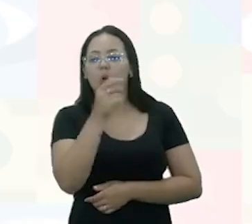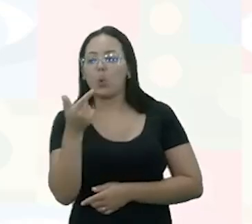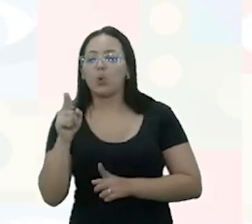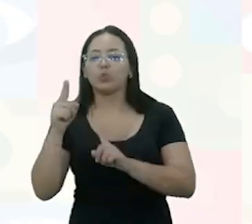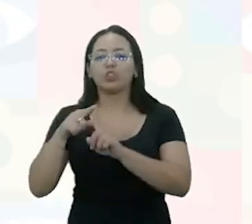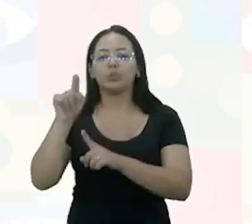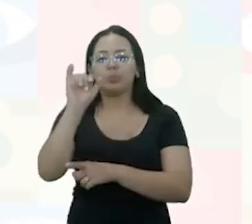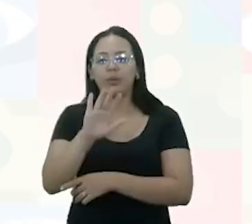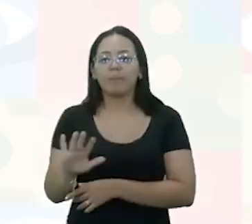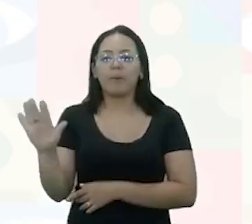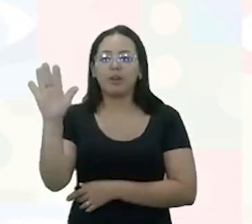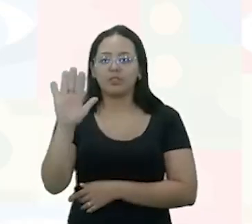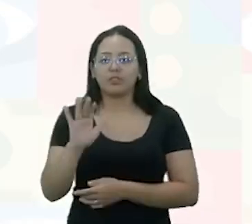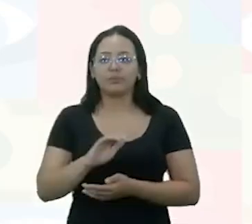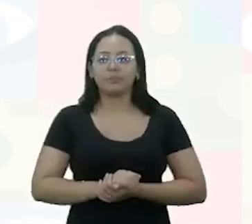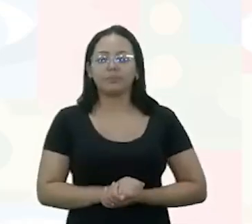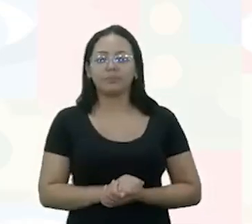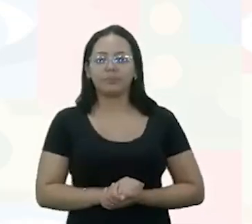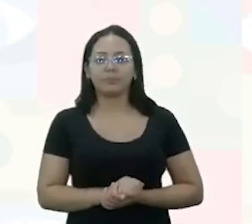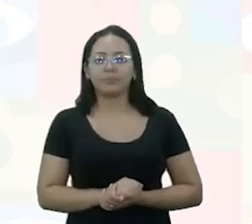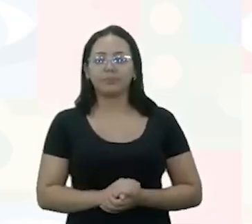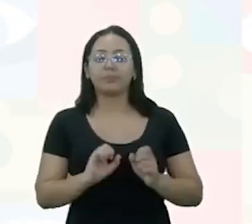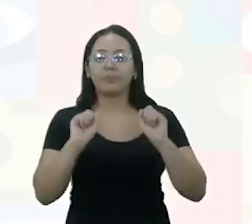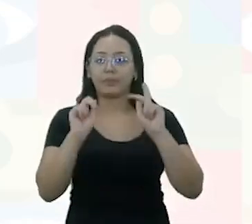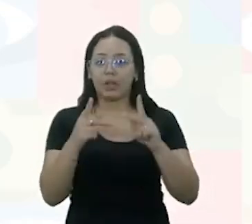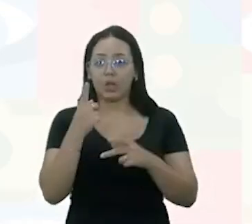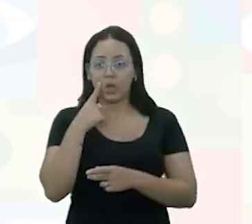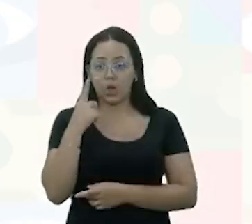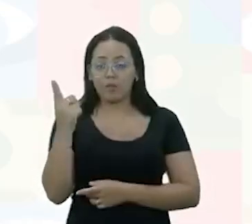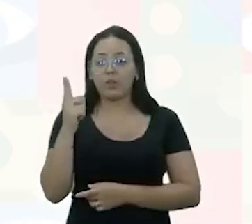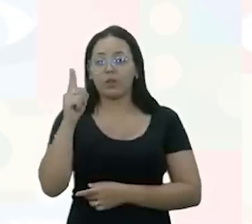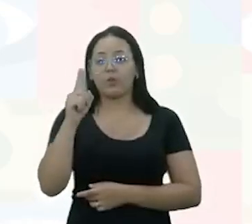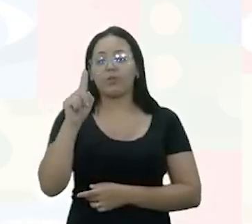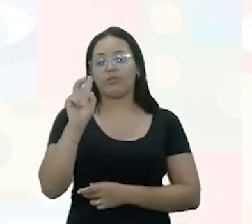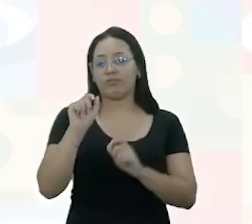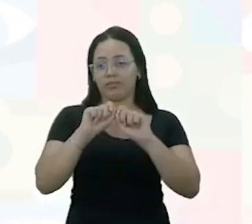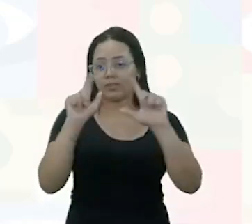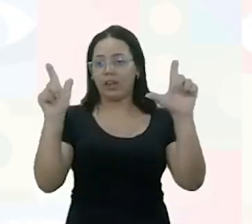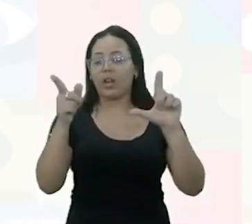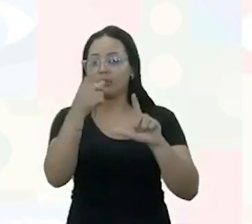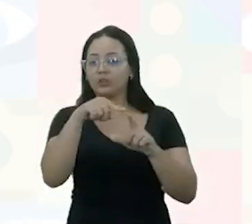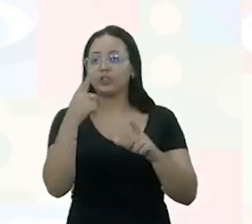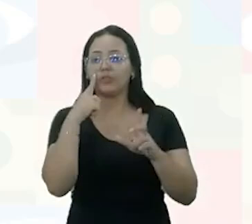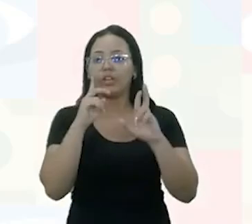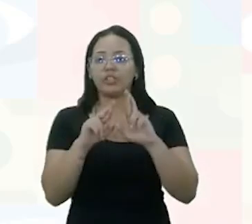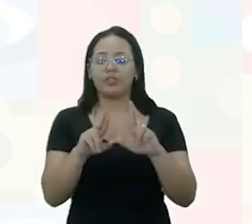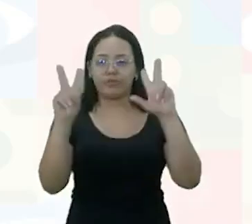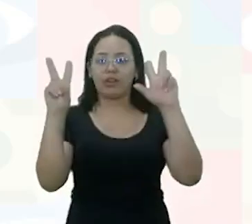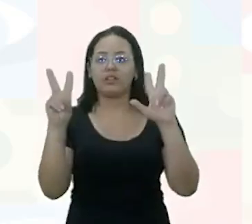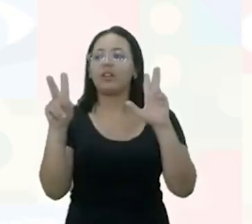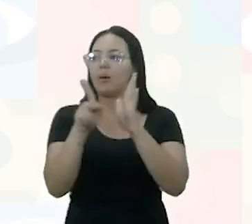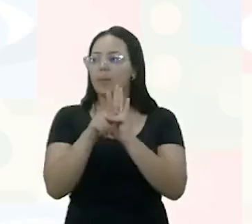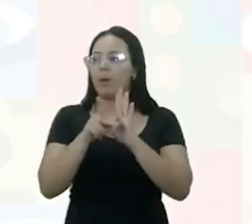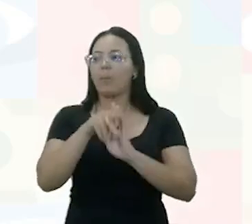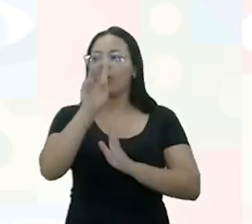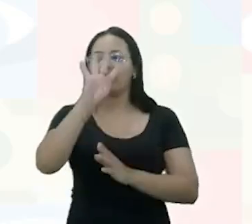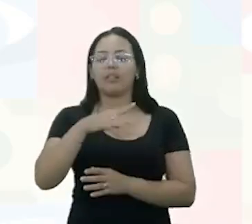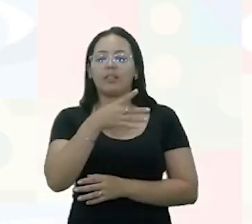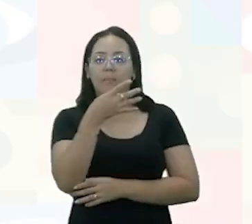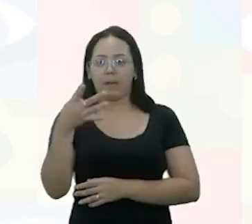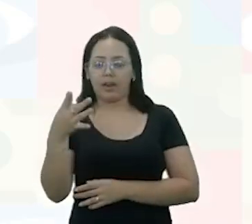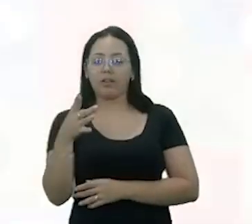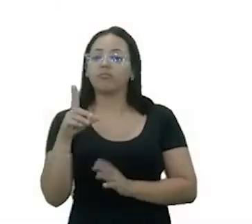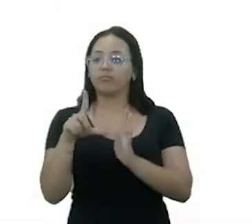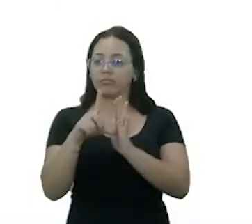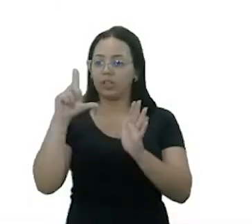digitais. Ok, vendo aí na tela, vocês vão ver a diferença nessa tabela. Onde a gente antes